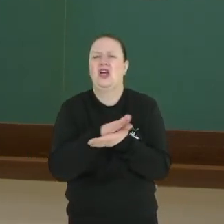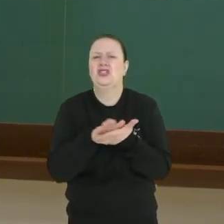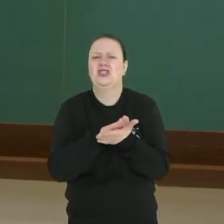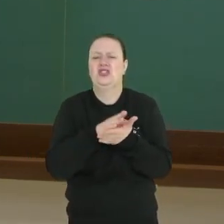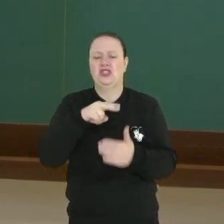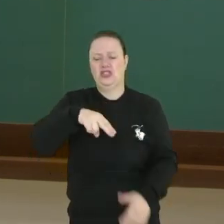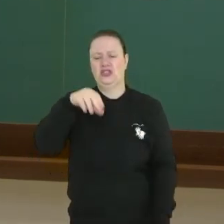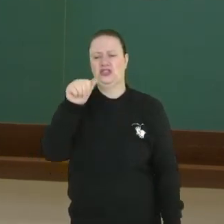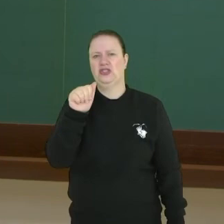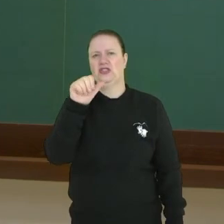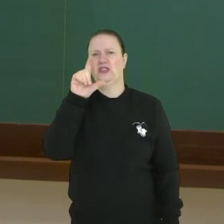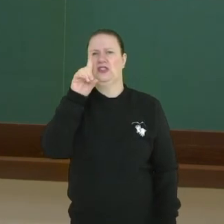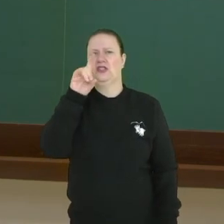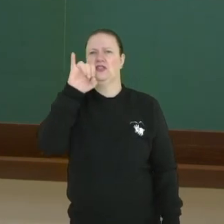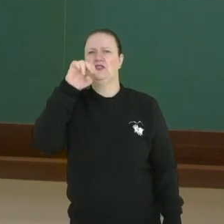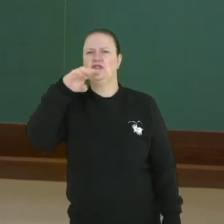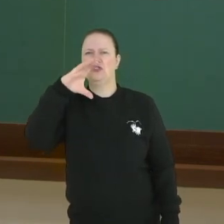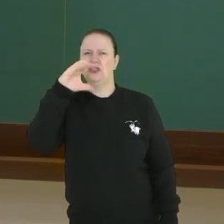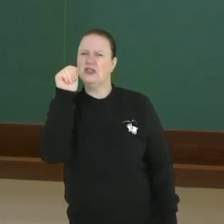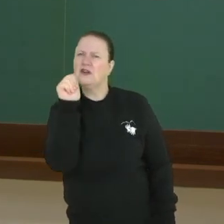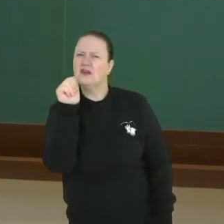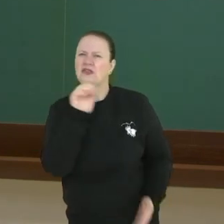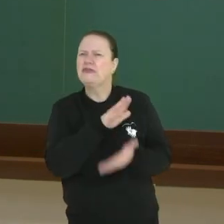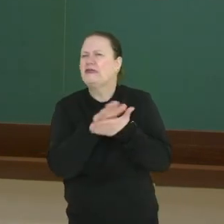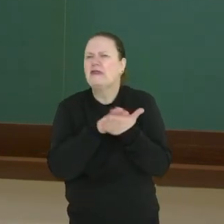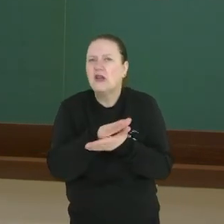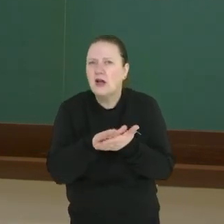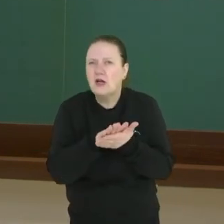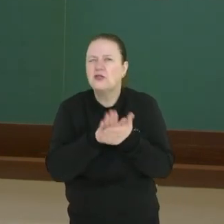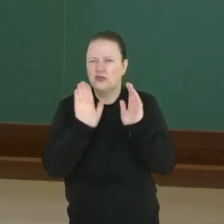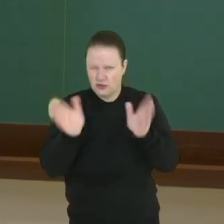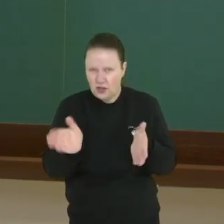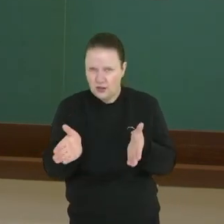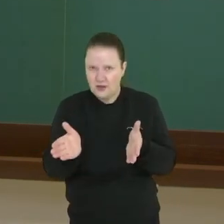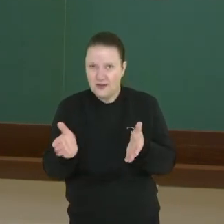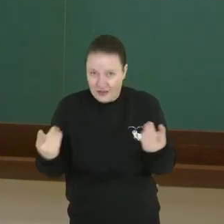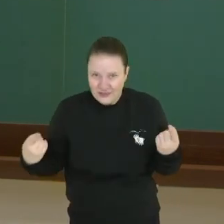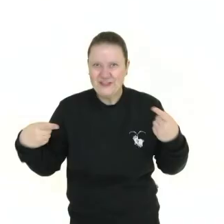é o efeito de sentido produzido por essas expressões? Já voltamos.